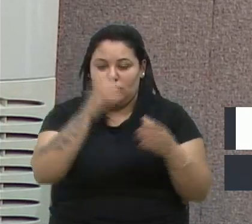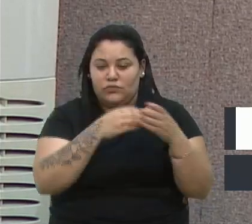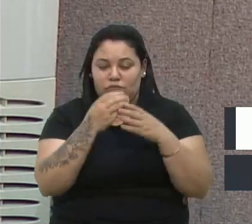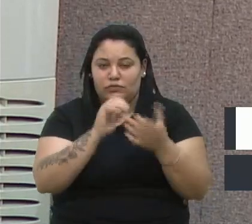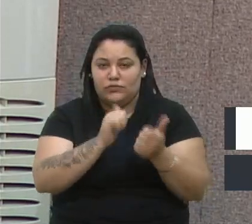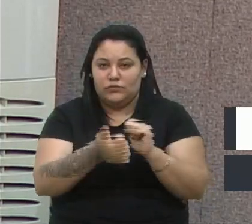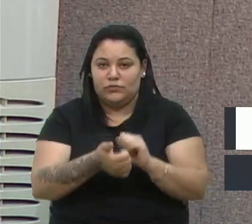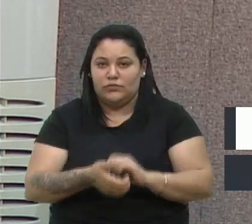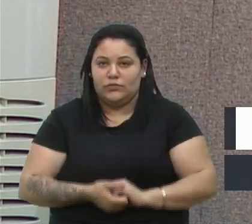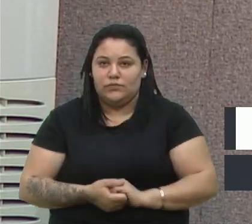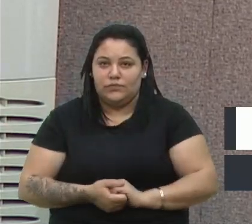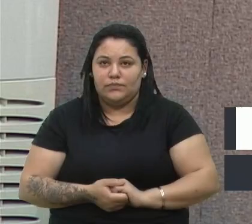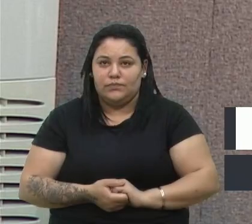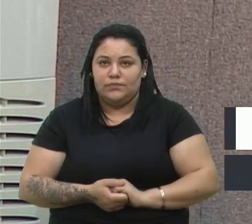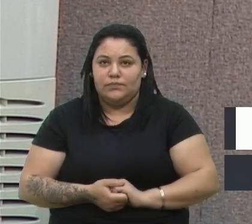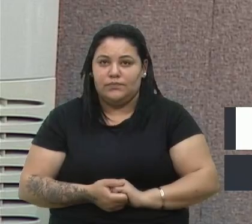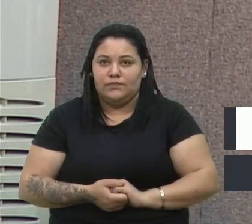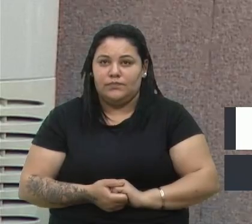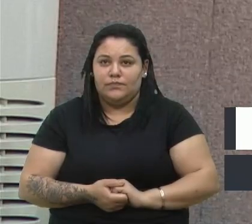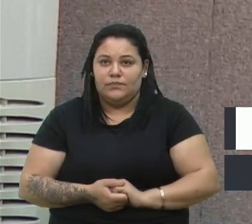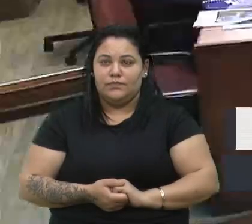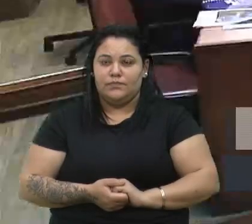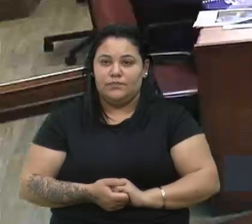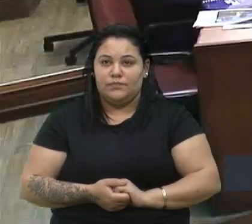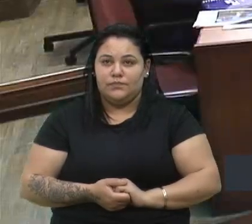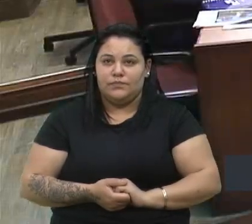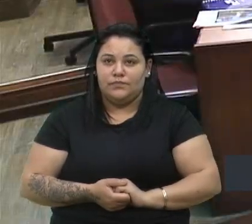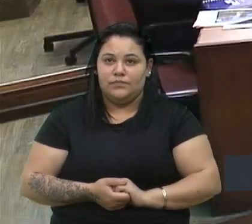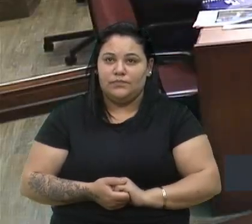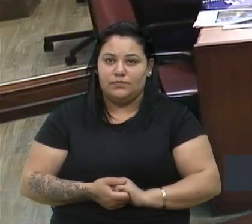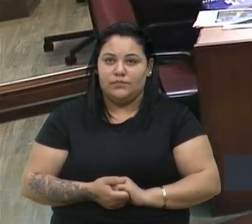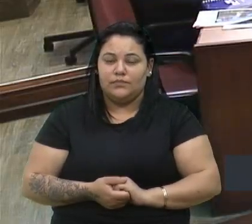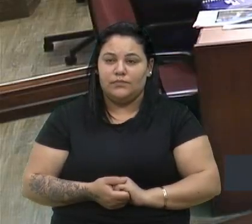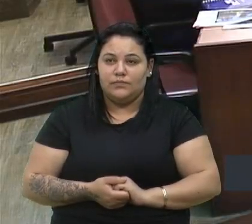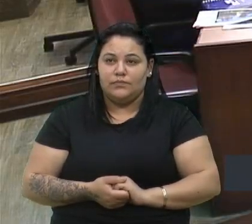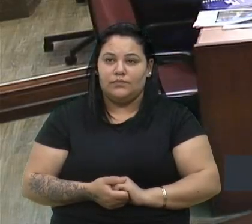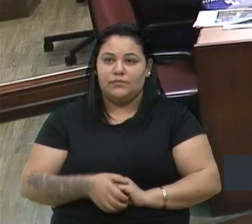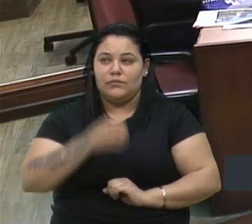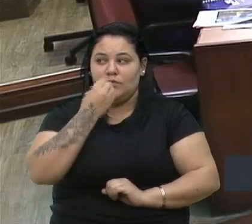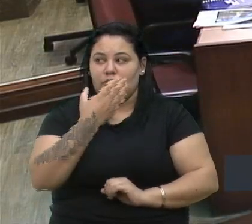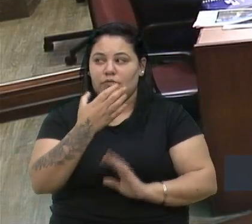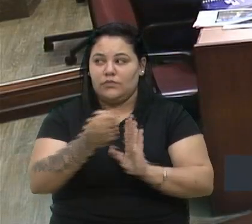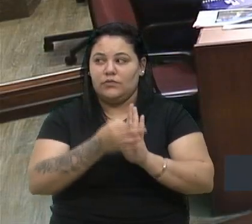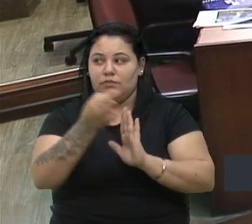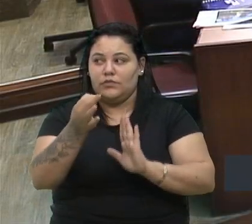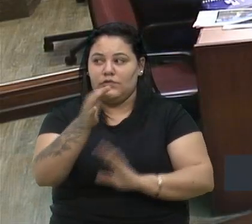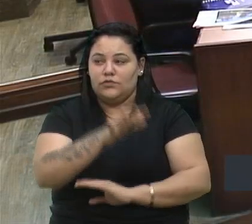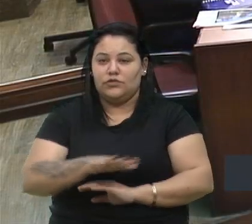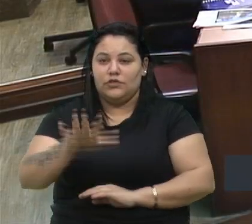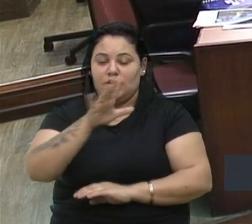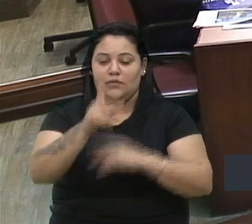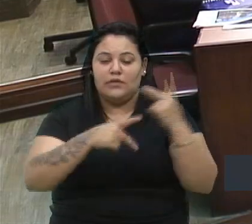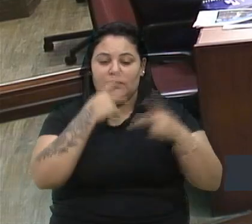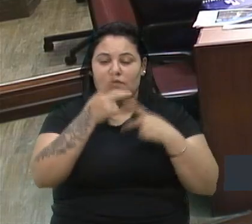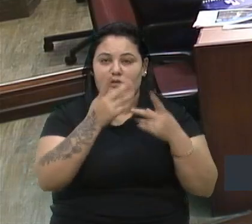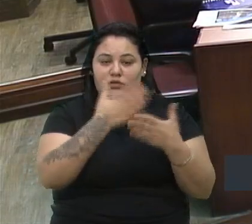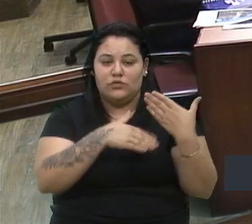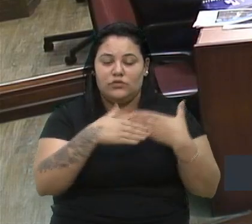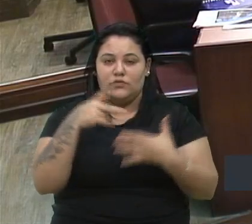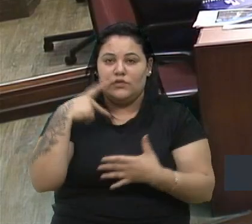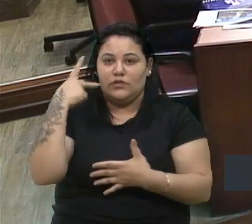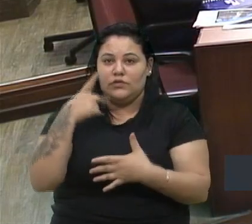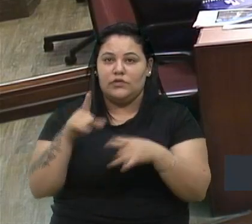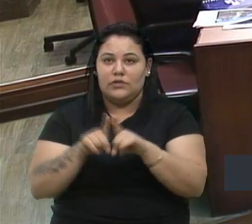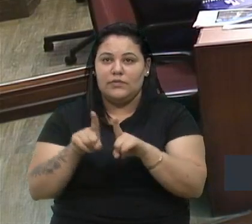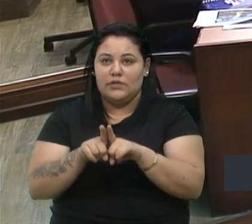esporte. Sua parte, vereador. Não, vereador, que bom então que está sendo consenso aqui, né, nas falas dos vereadores, das vereadoras, né, o